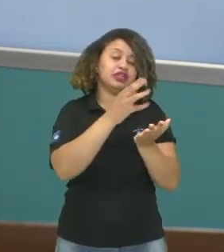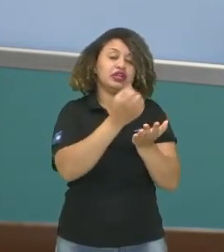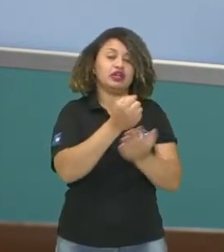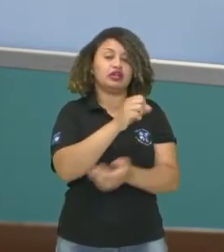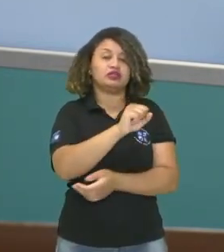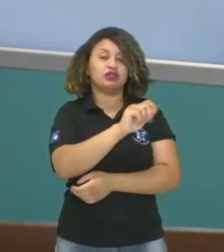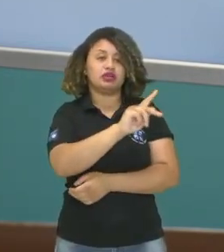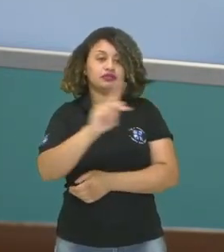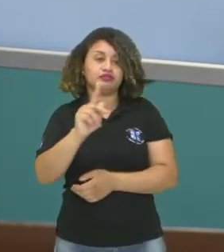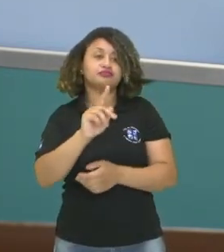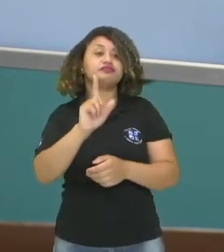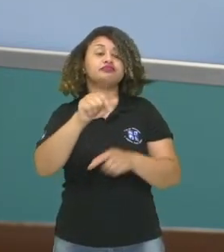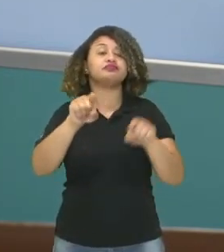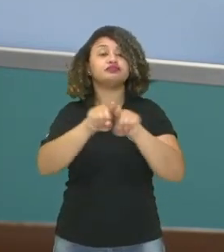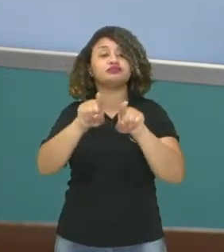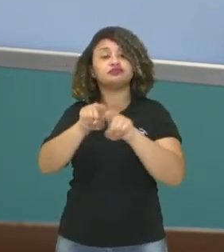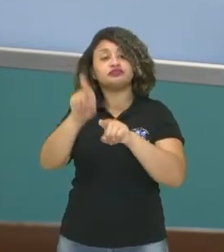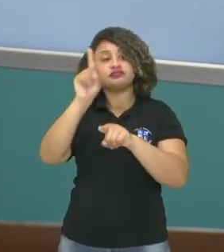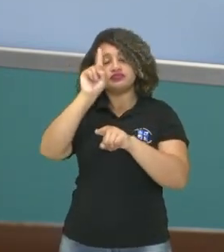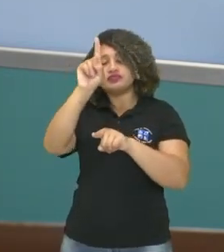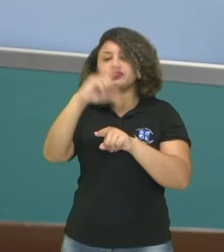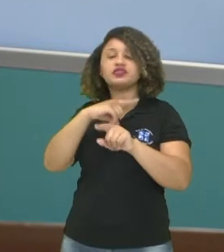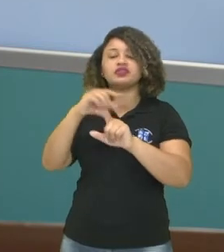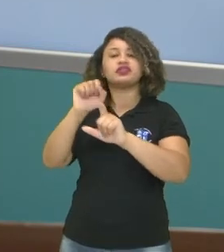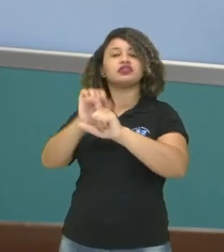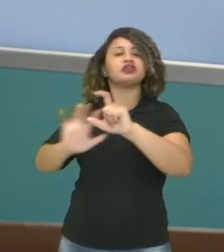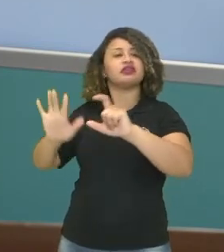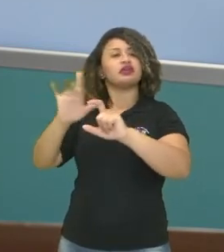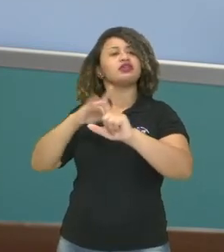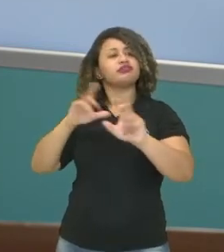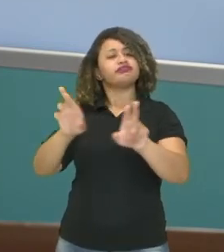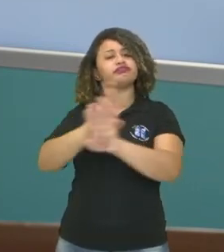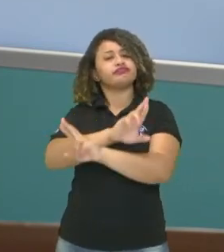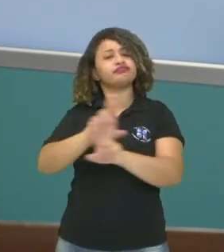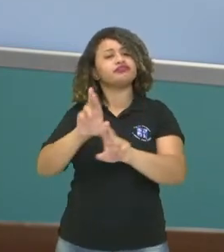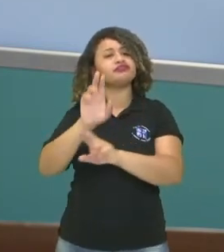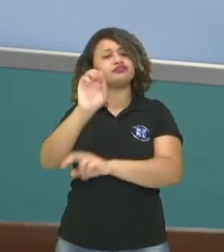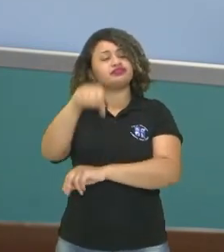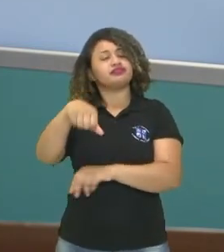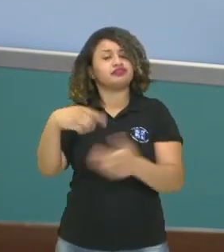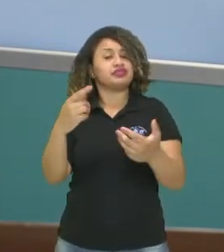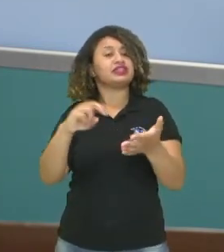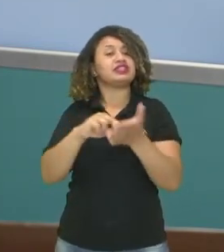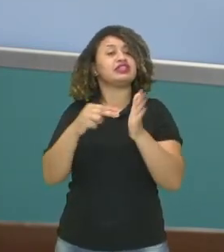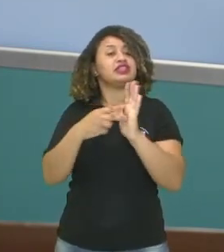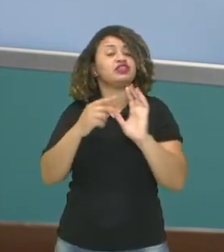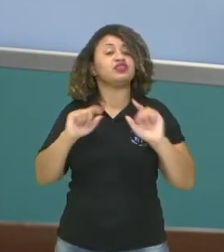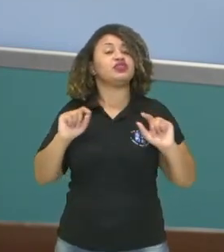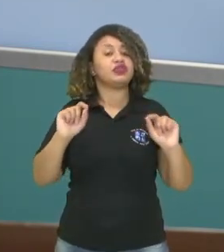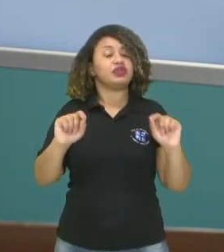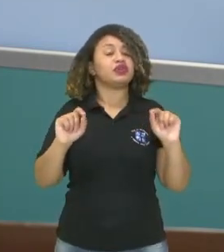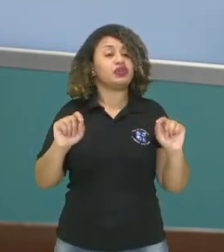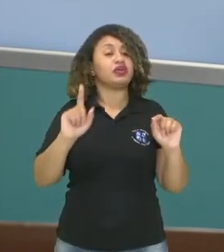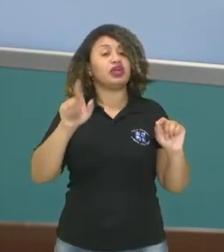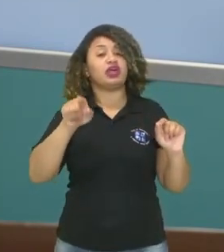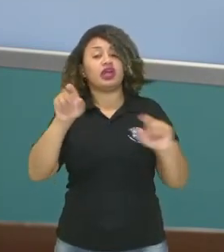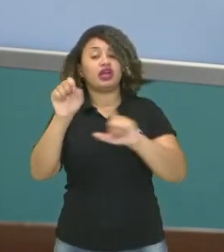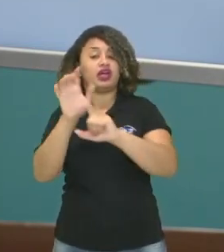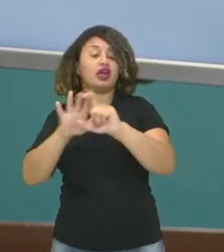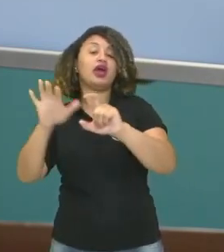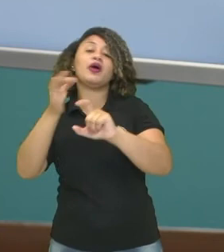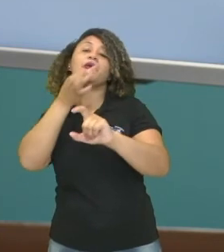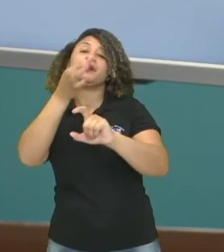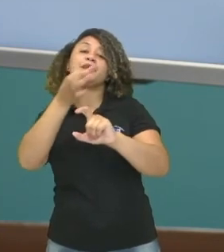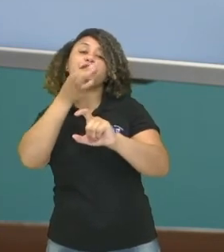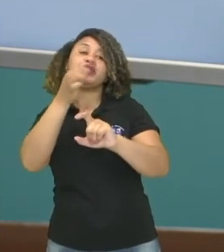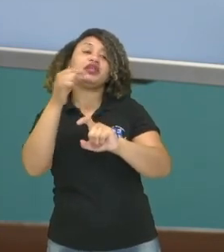mesmo dia, nós temos essa charge. Os dois têm relação, isso mesmo. O que nós temos aqui na charge é a opinião do cartunista